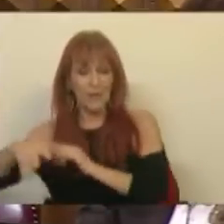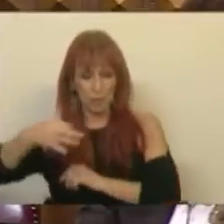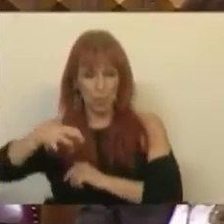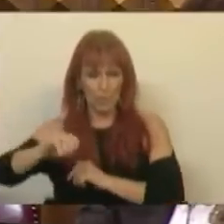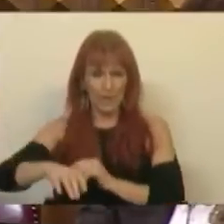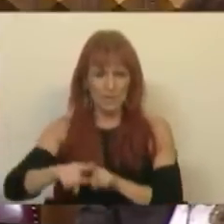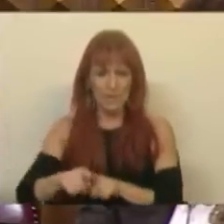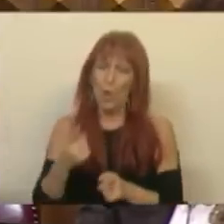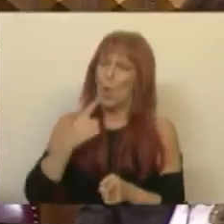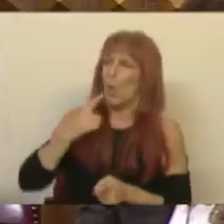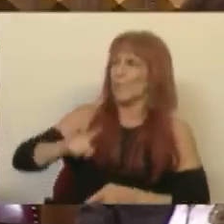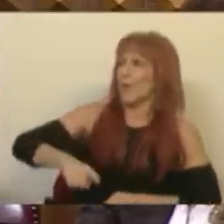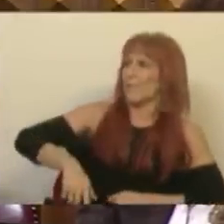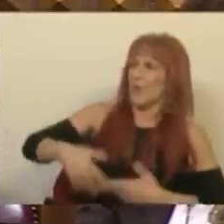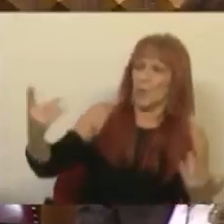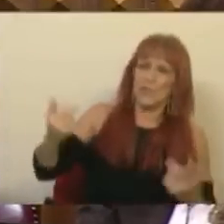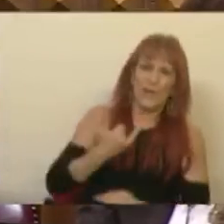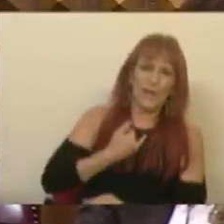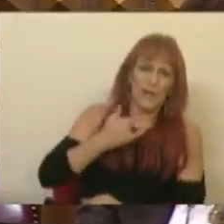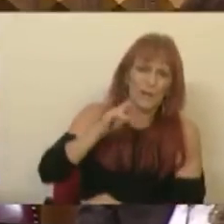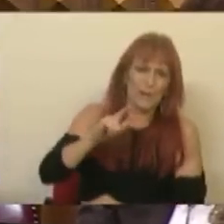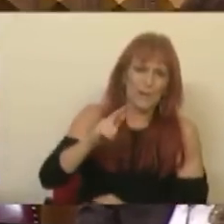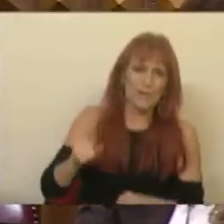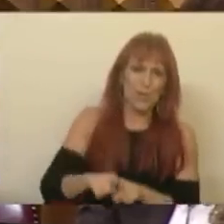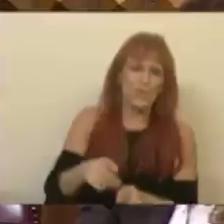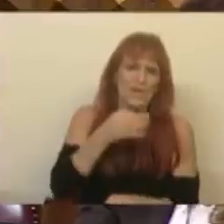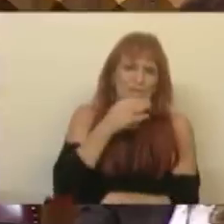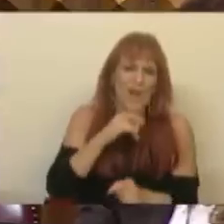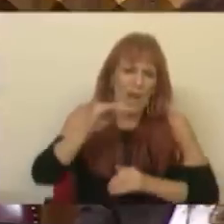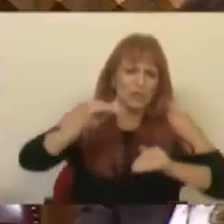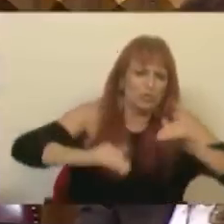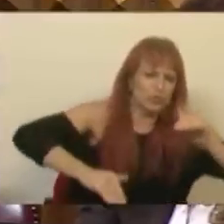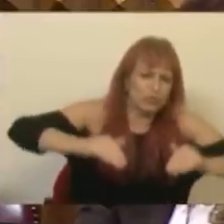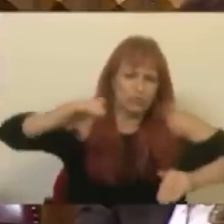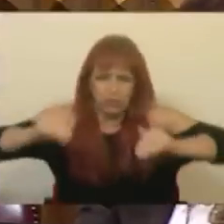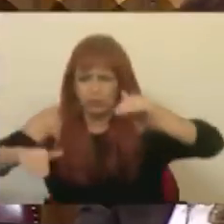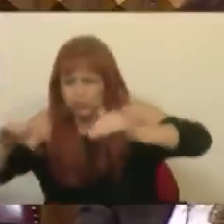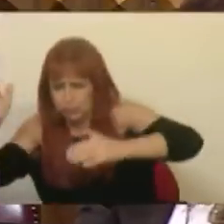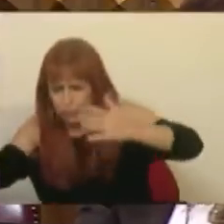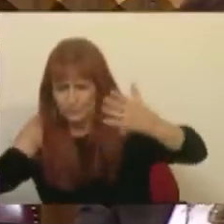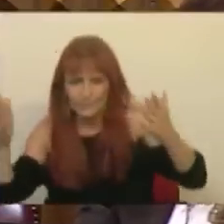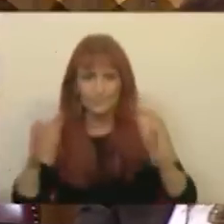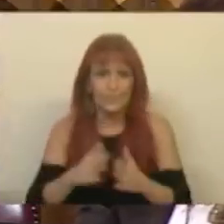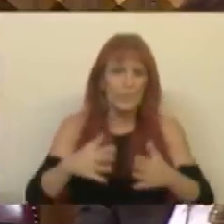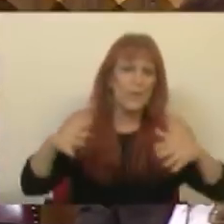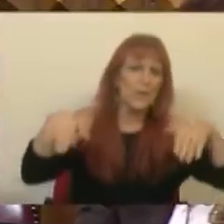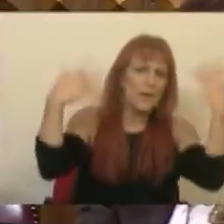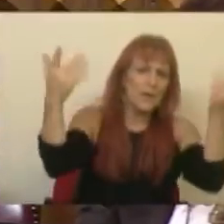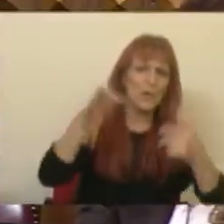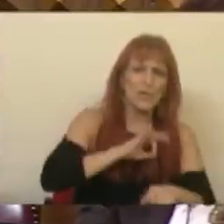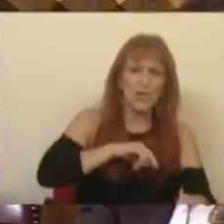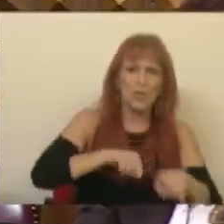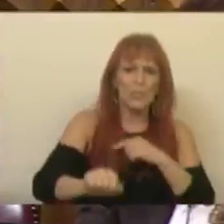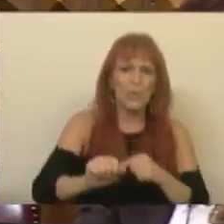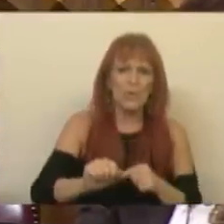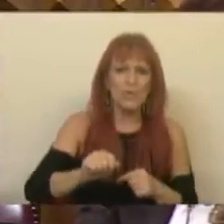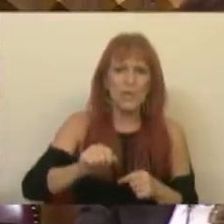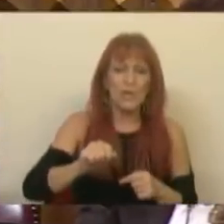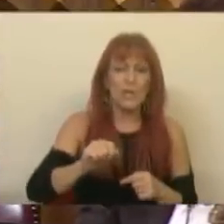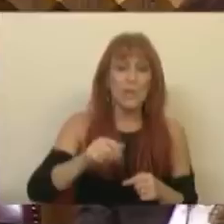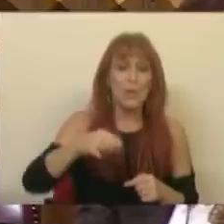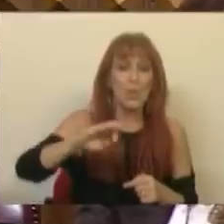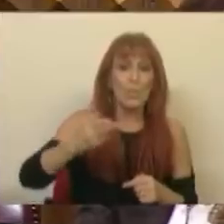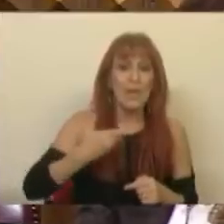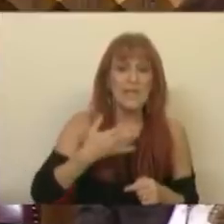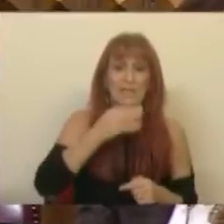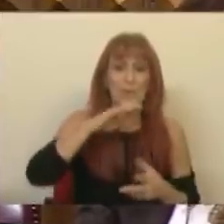mais uma vez a iniciativa Liberal falou de instabilidade Ah o senhor Deputado Joaquim mirandamente